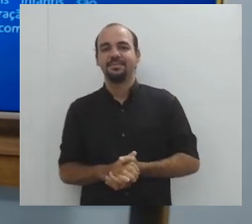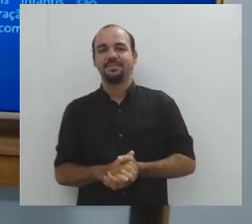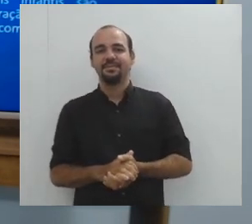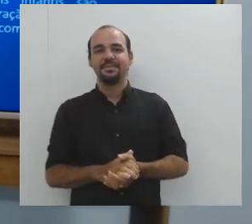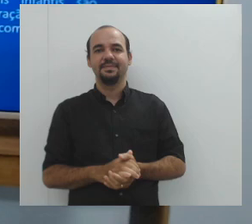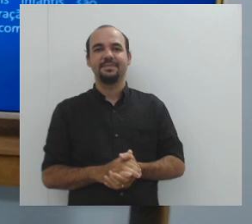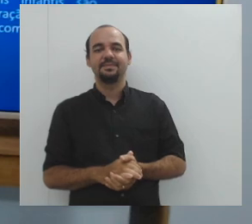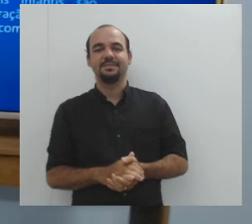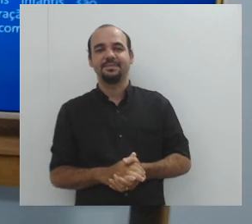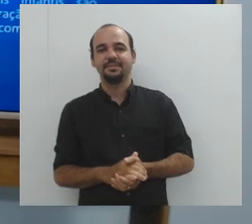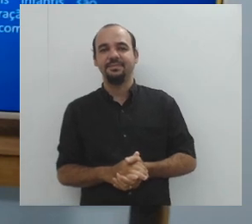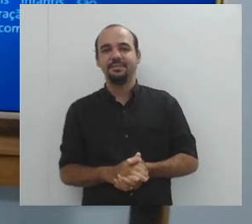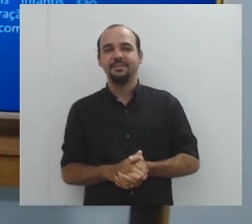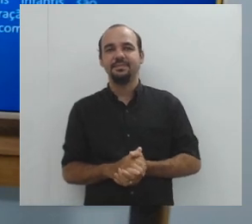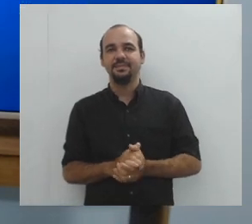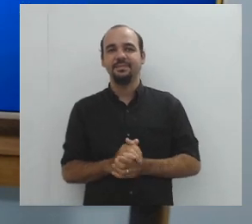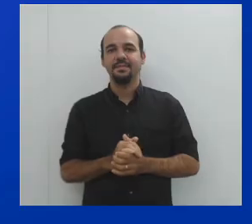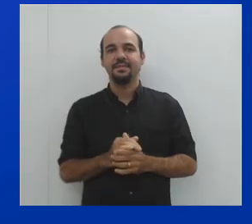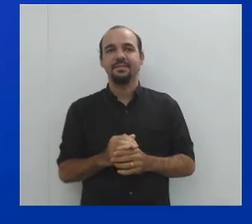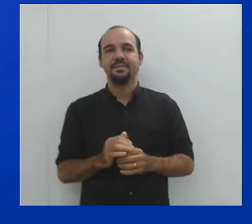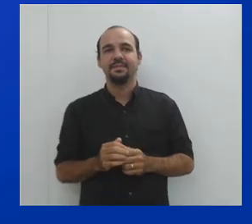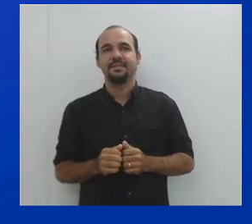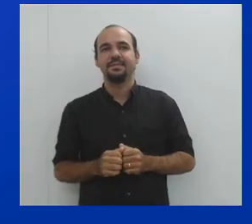mais novos.